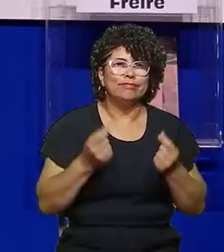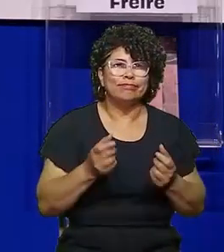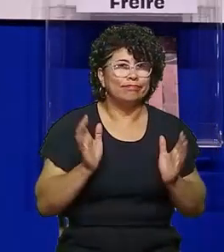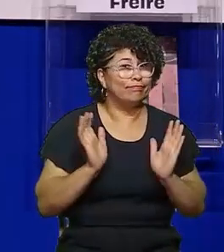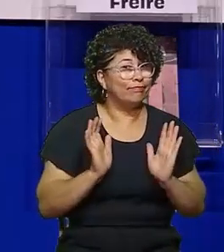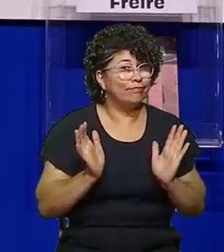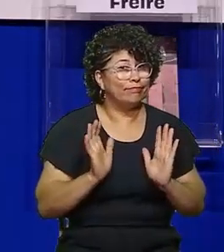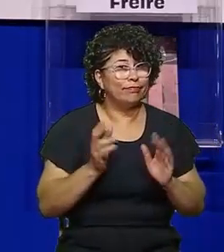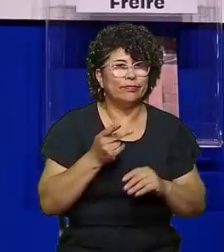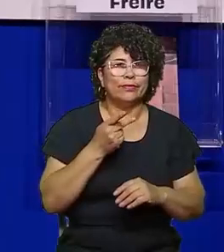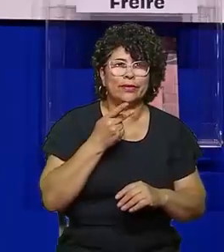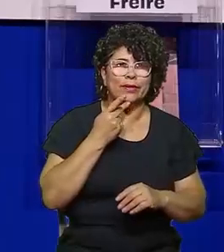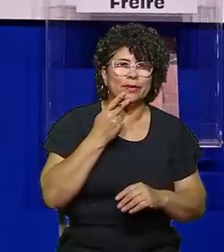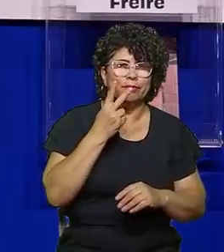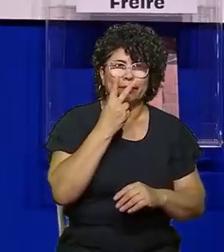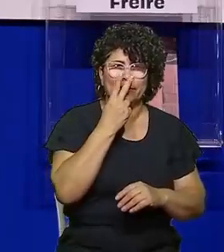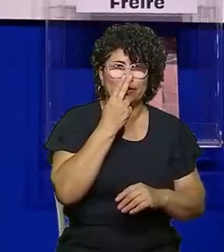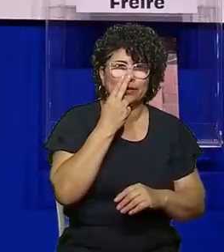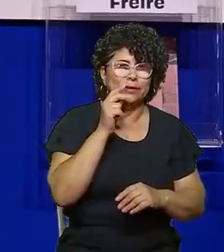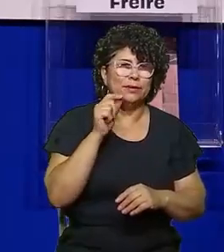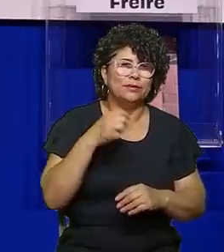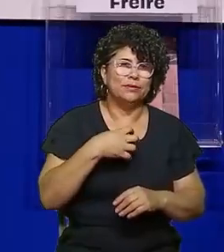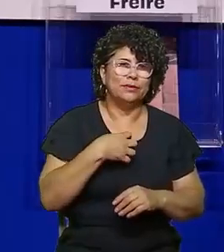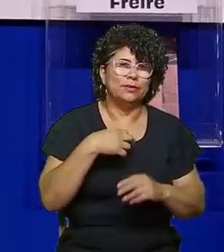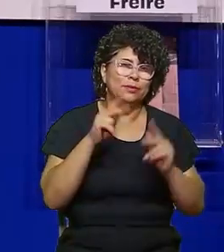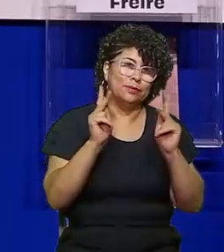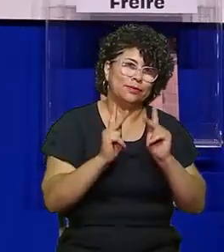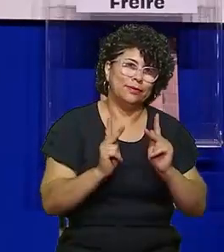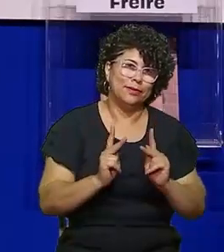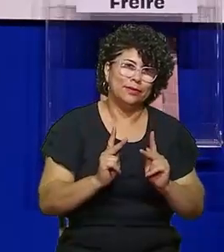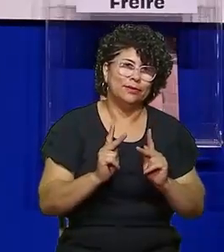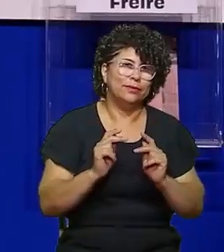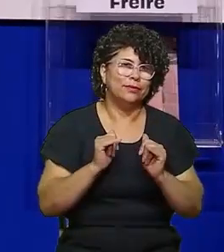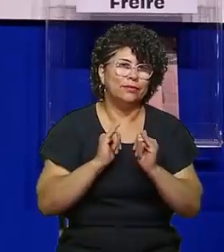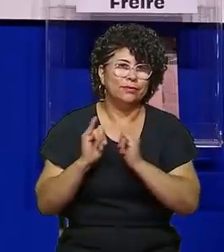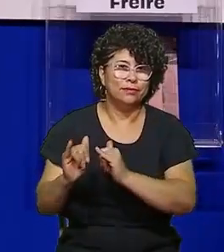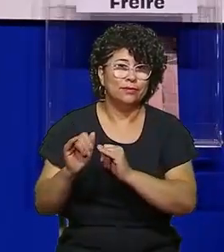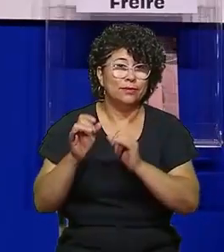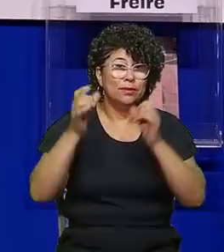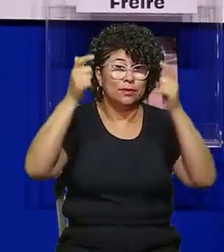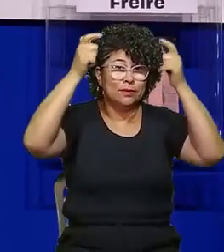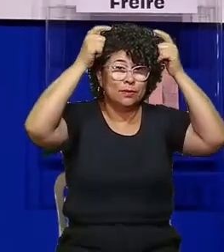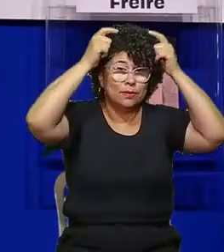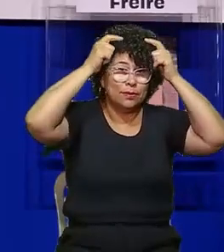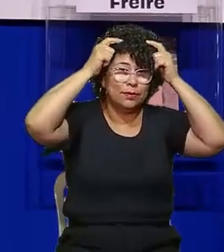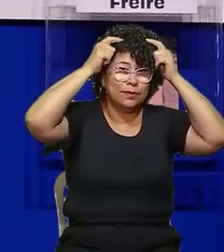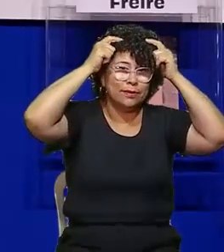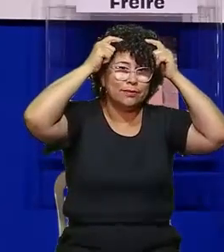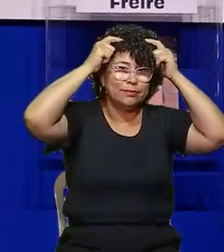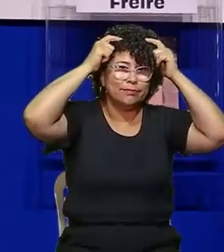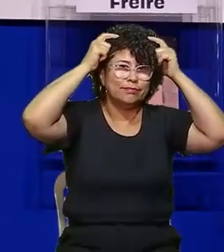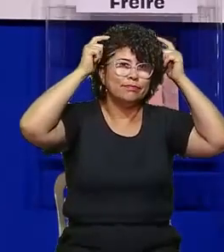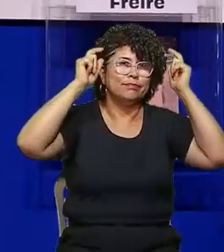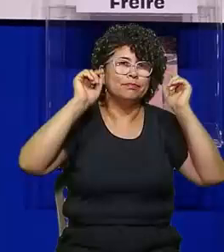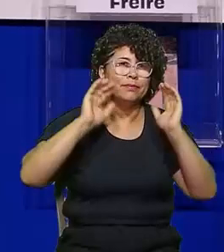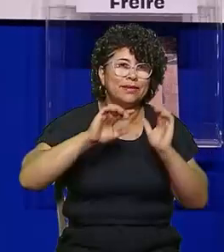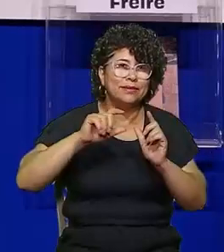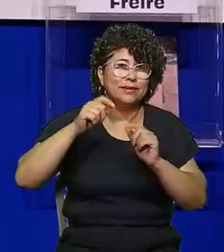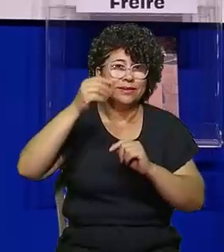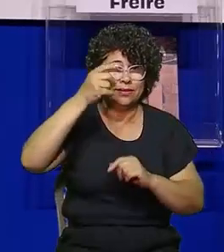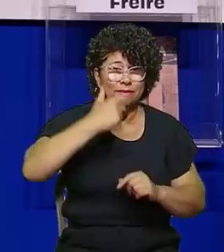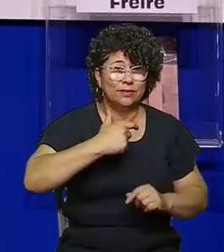Meus Dessemelhantes em Favor da Paz. Ele diz, deixa em paz o urso polar. Então, aquela imagem de